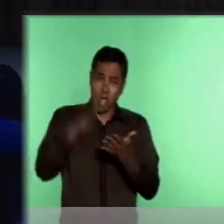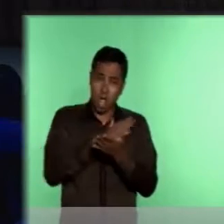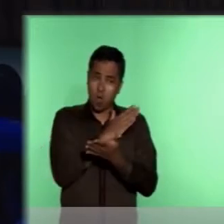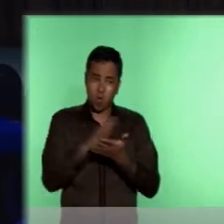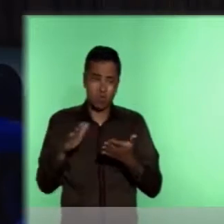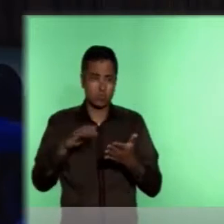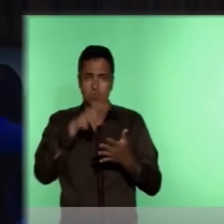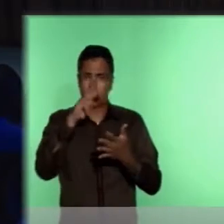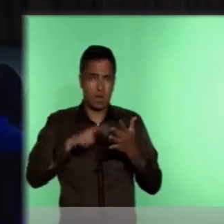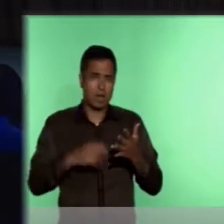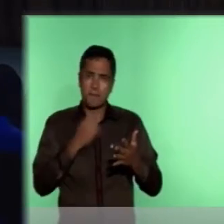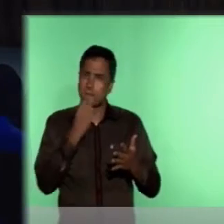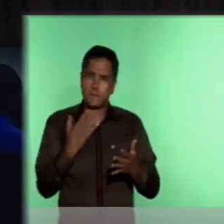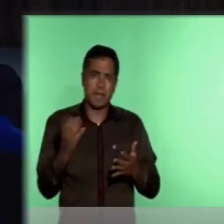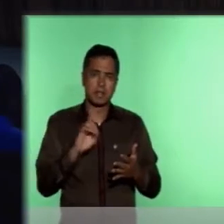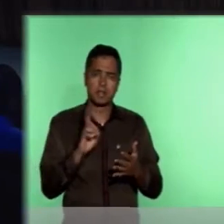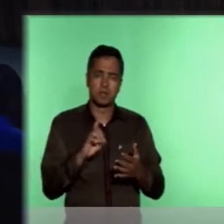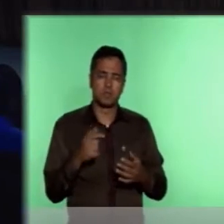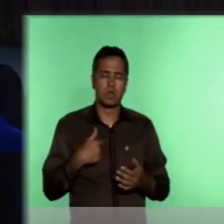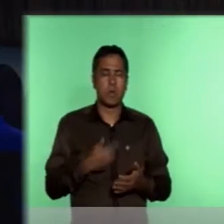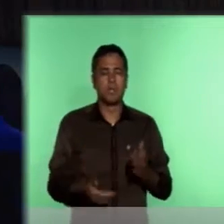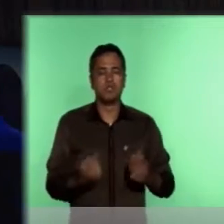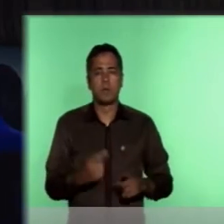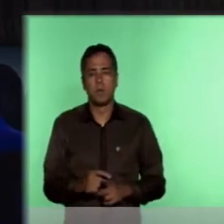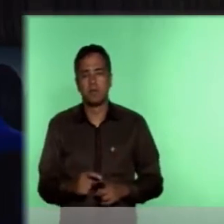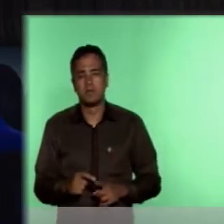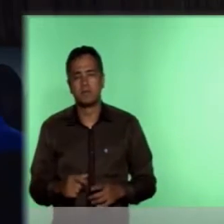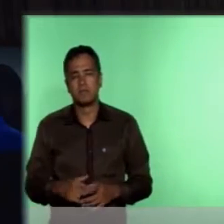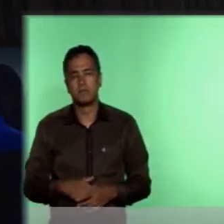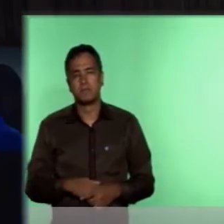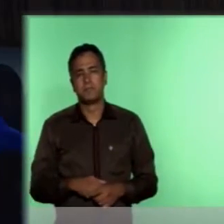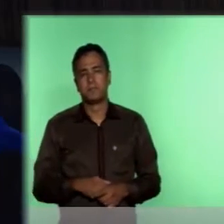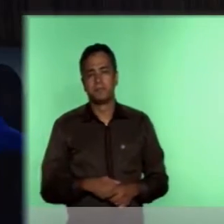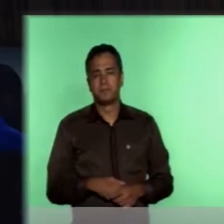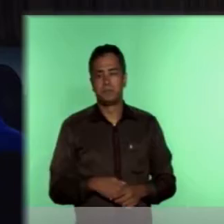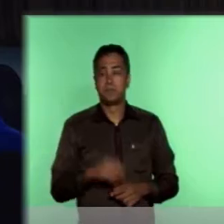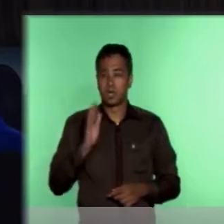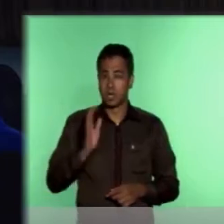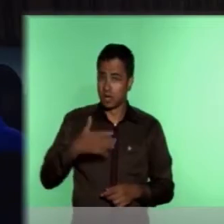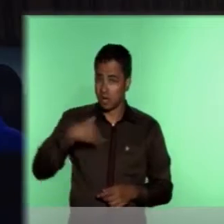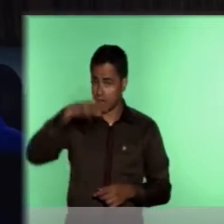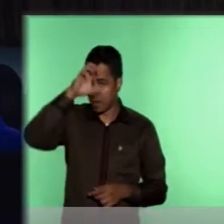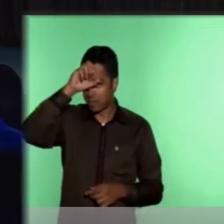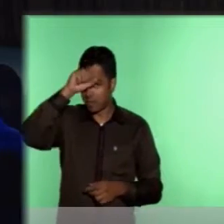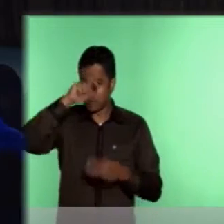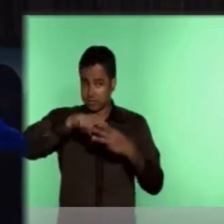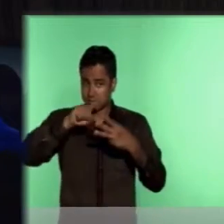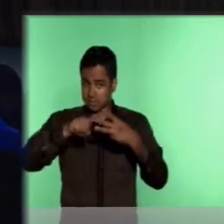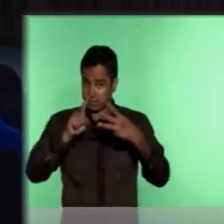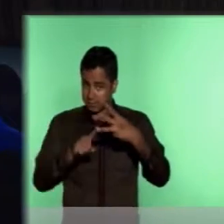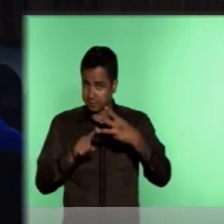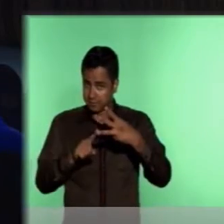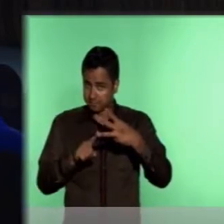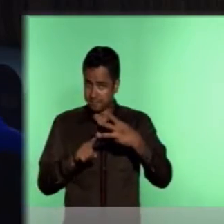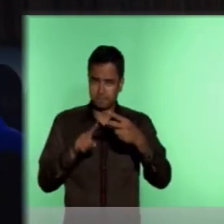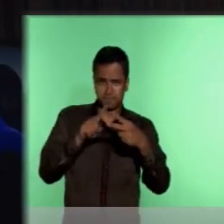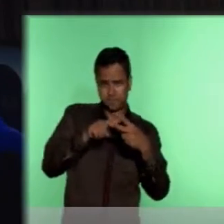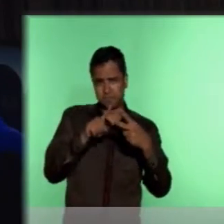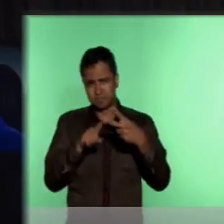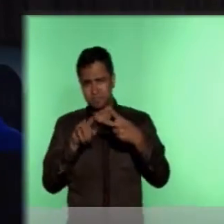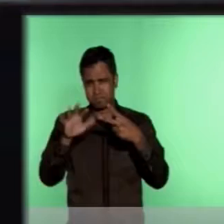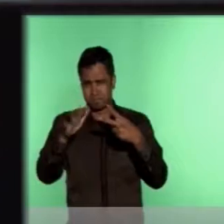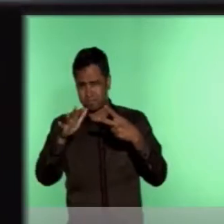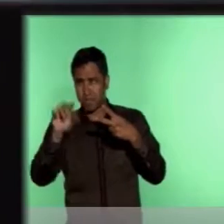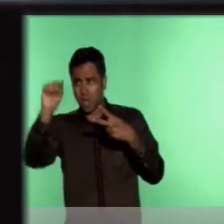As pessoas só aprendem de duas formas. Três, talvez. Basicamente são duas, mas alguns autores colocam